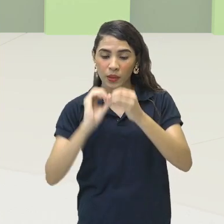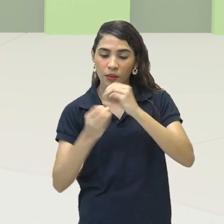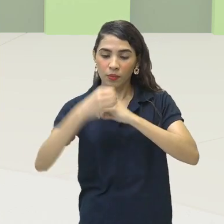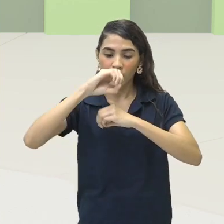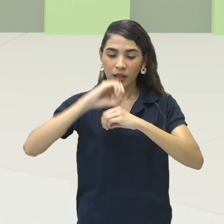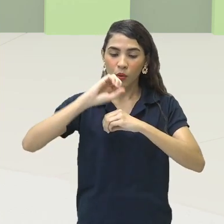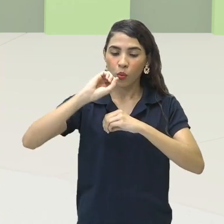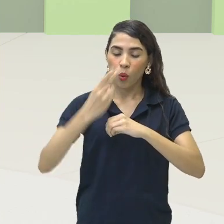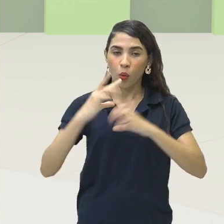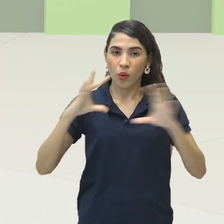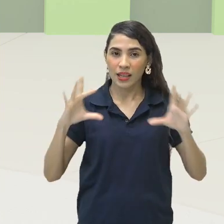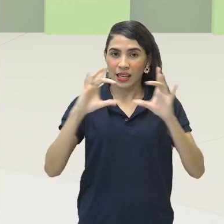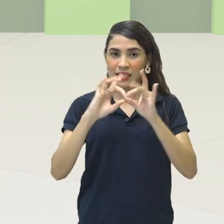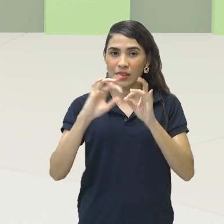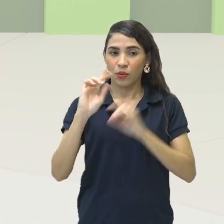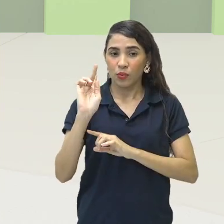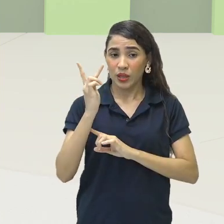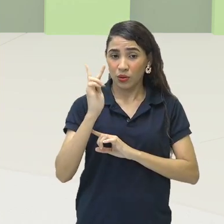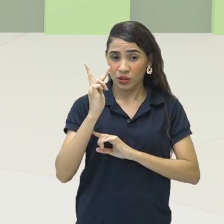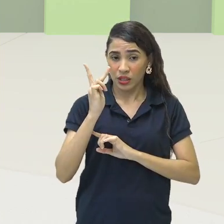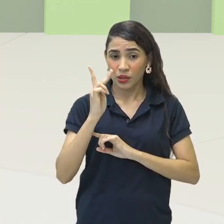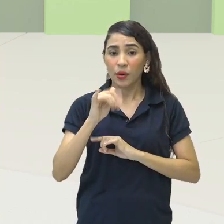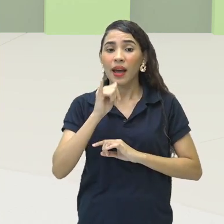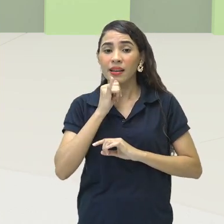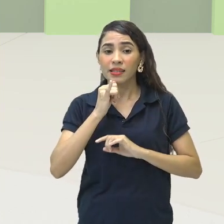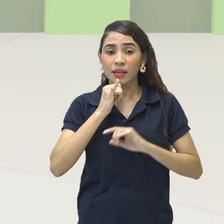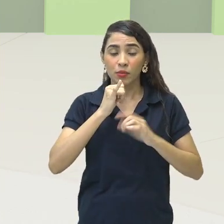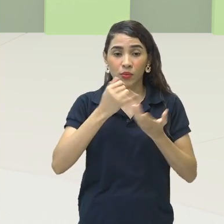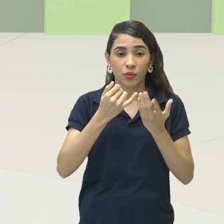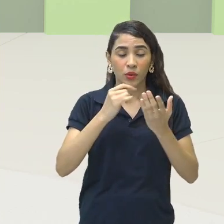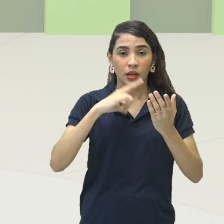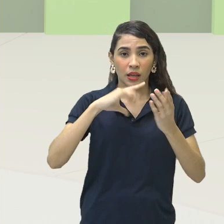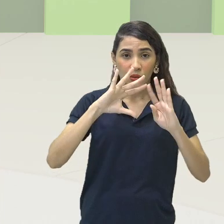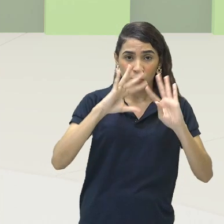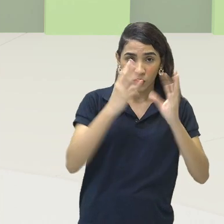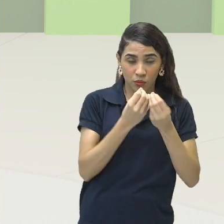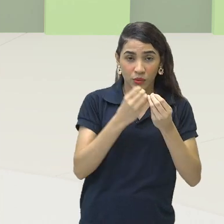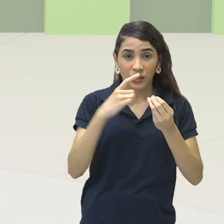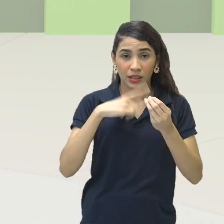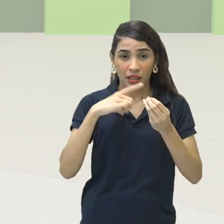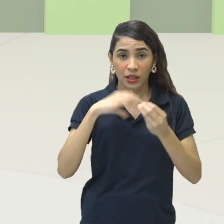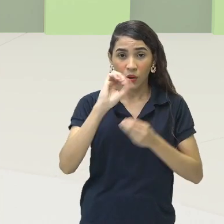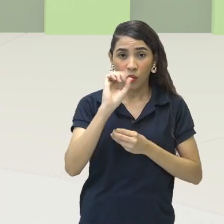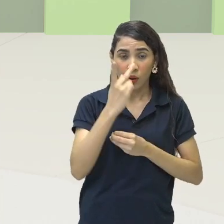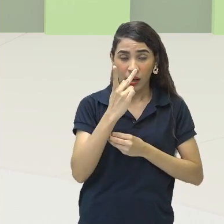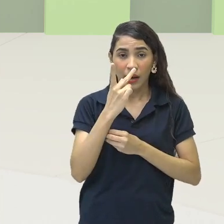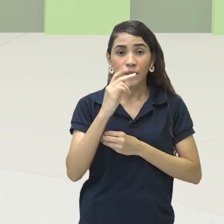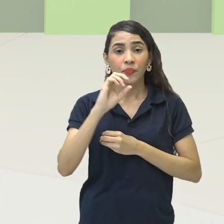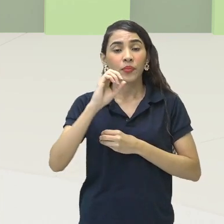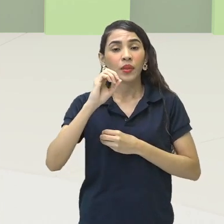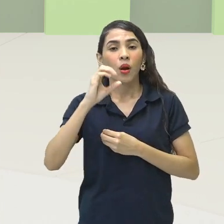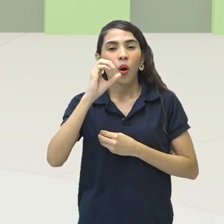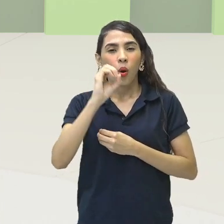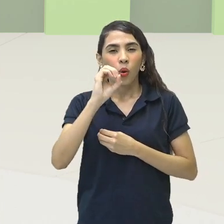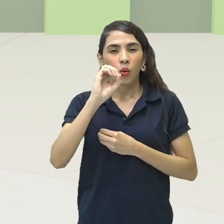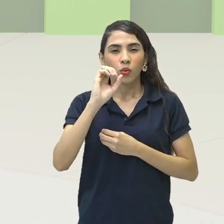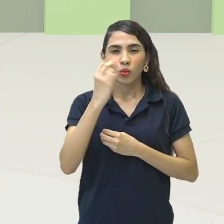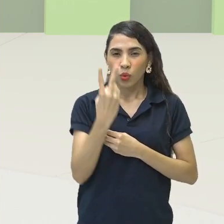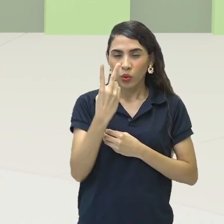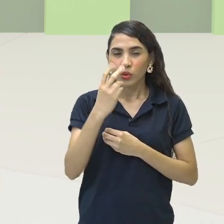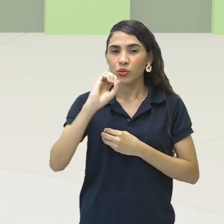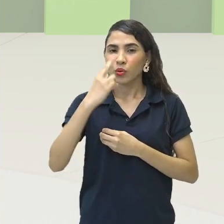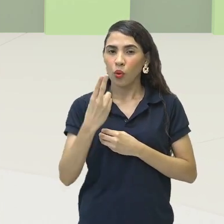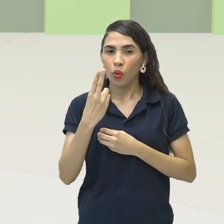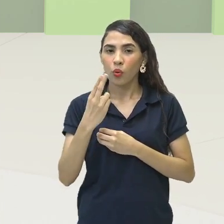de hidrogênio, que é quando o composto tem flúor, oxigênio ou nitrogênio, como vocês acabaram de ver